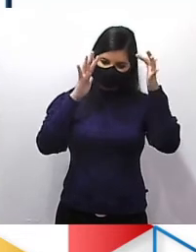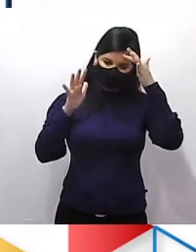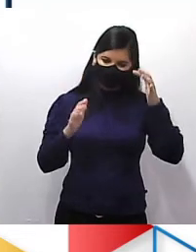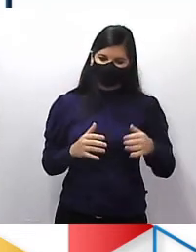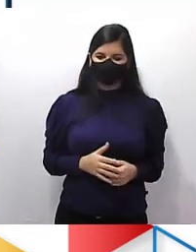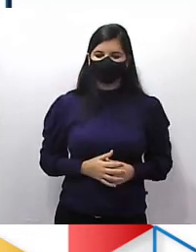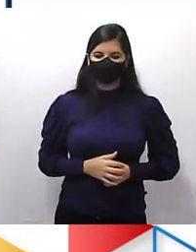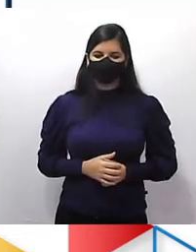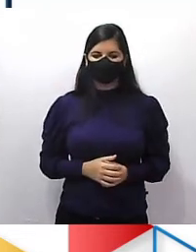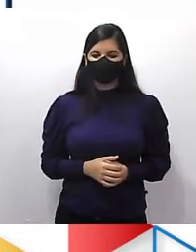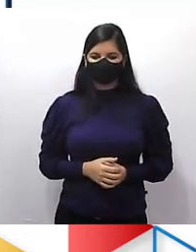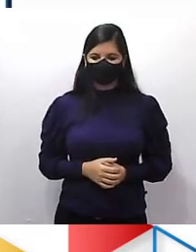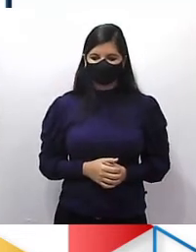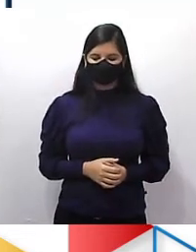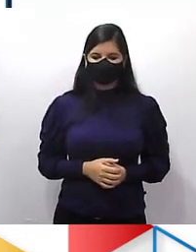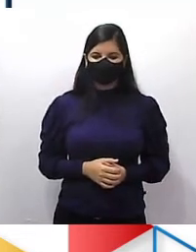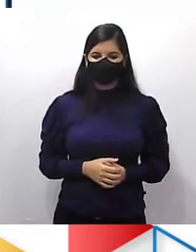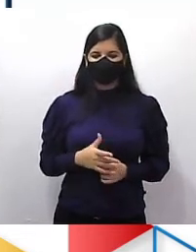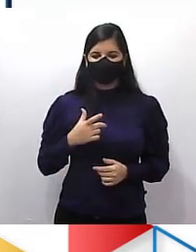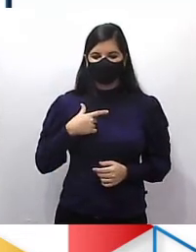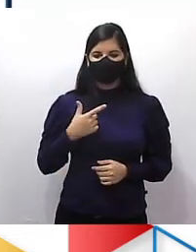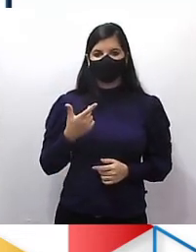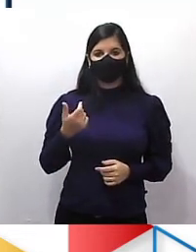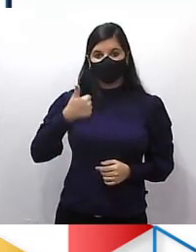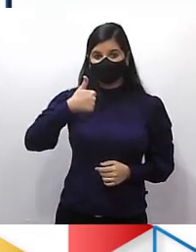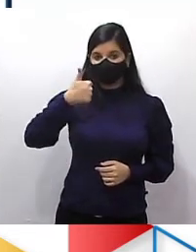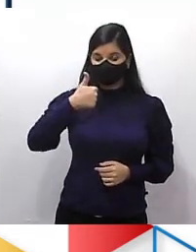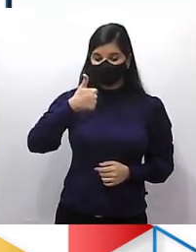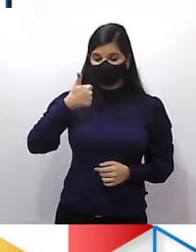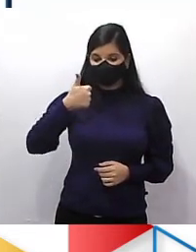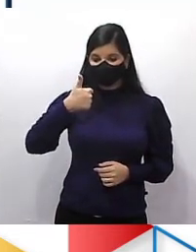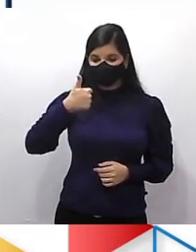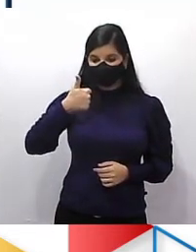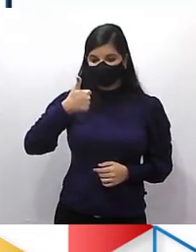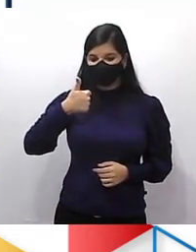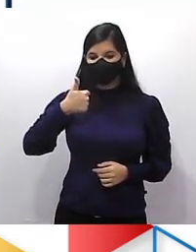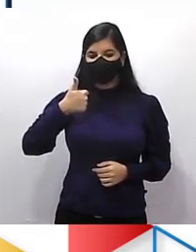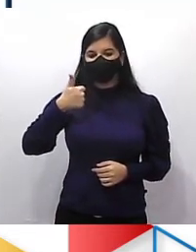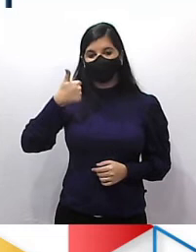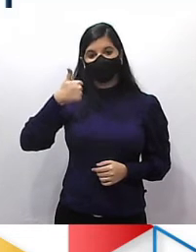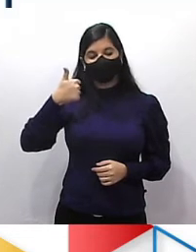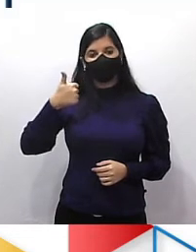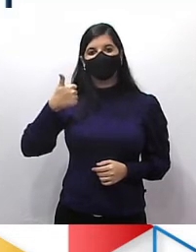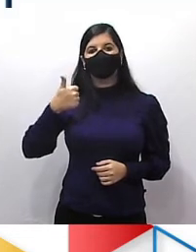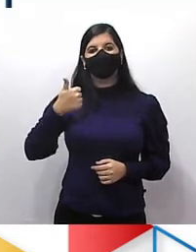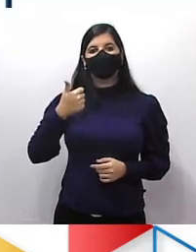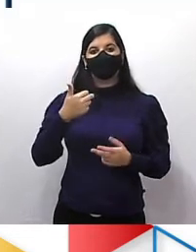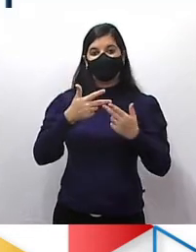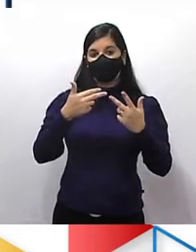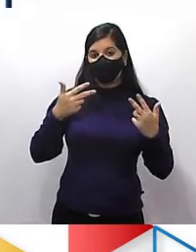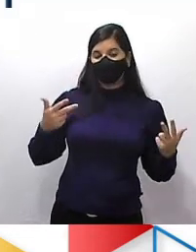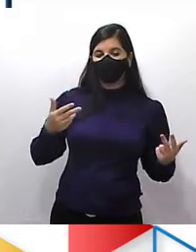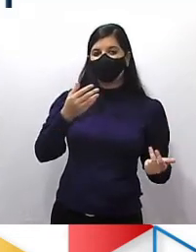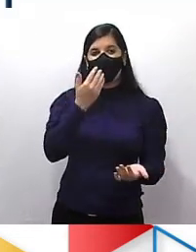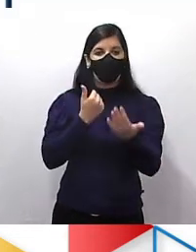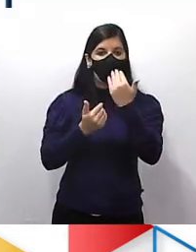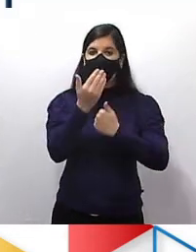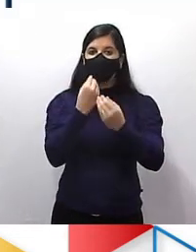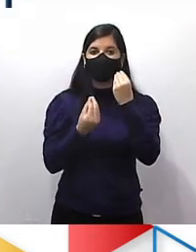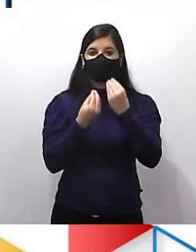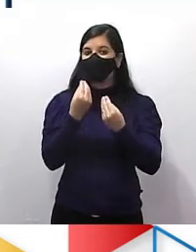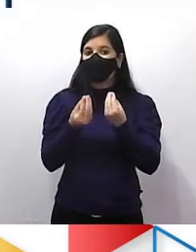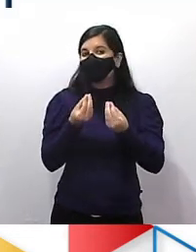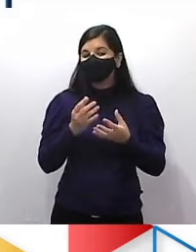só. First block. No bloco 1 a gente tem something you are going to eat. Alguma coisa que você vai comer. Então, seria